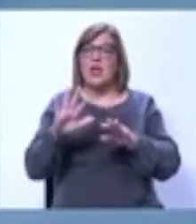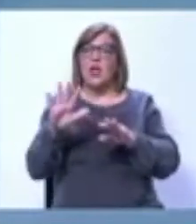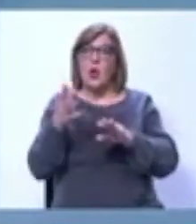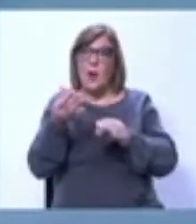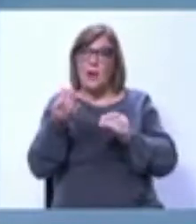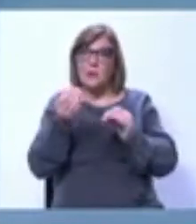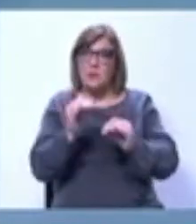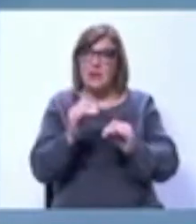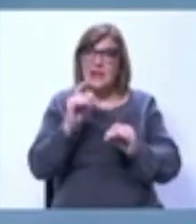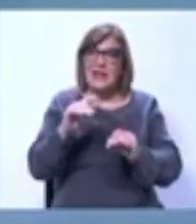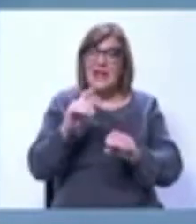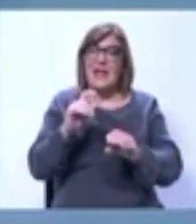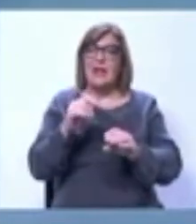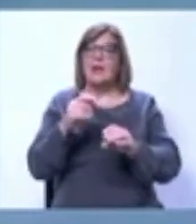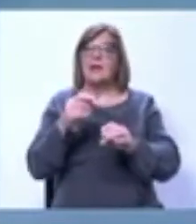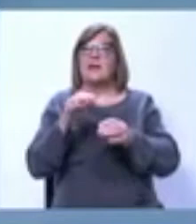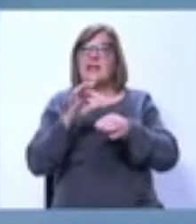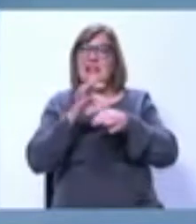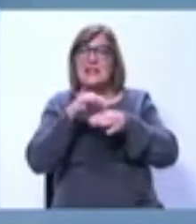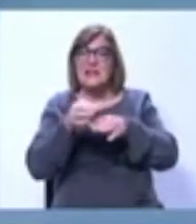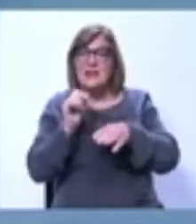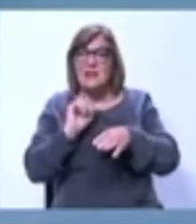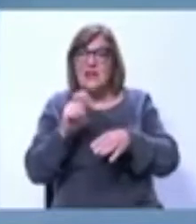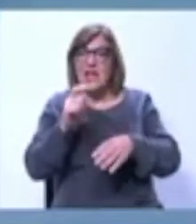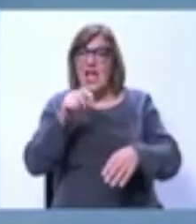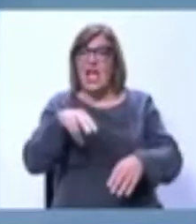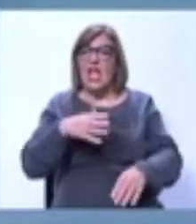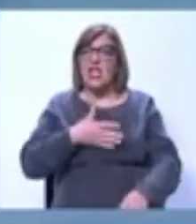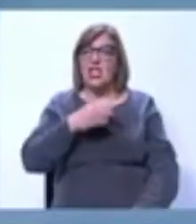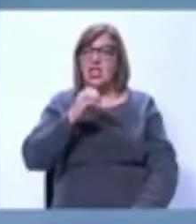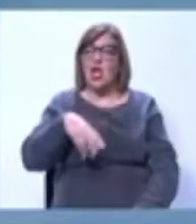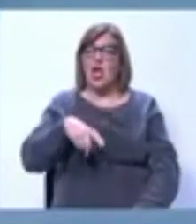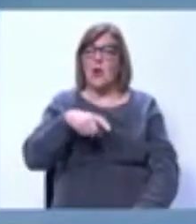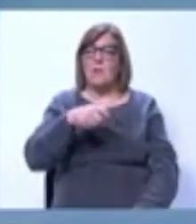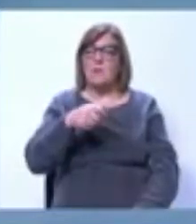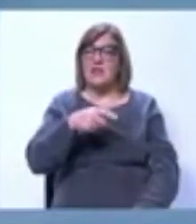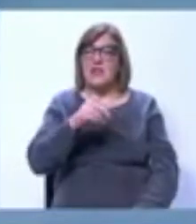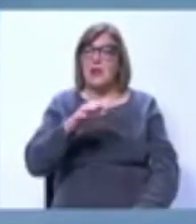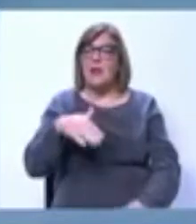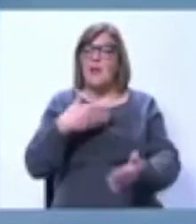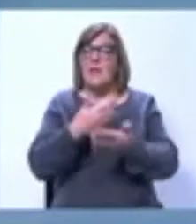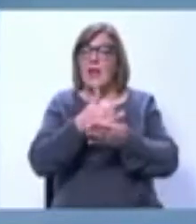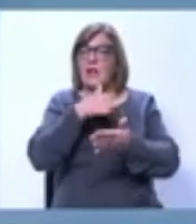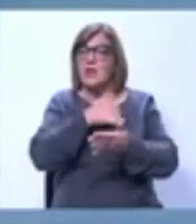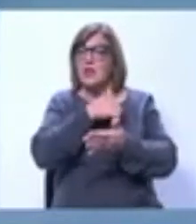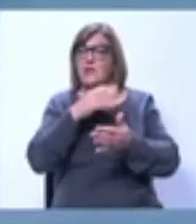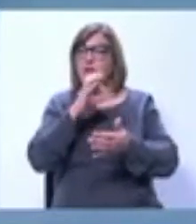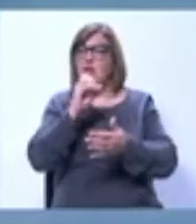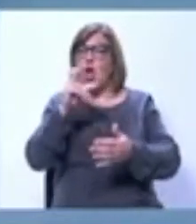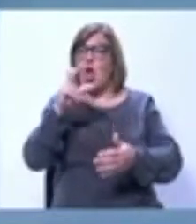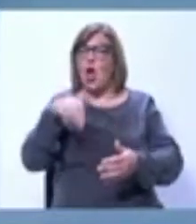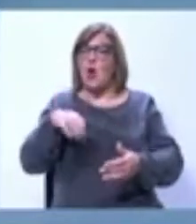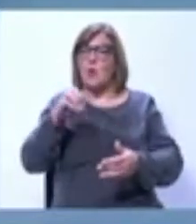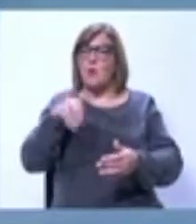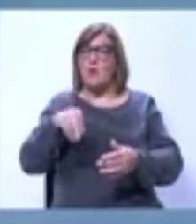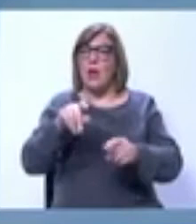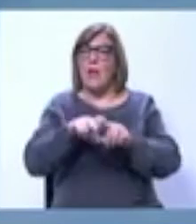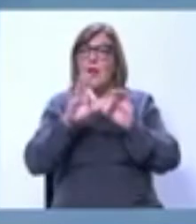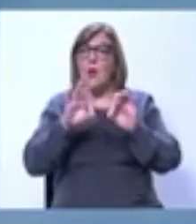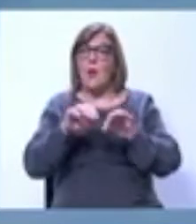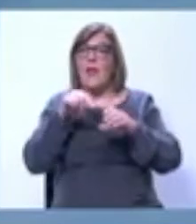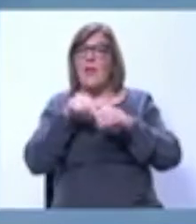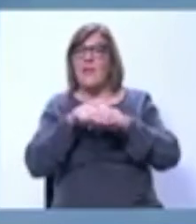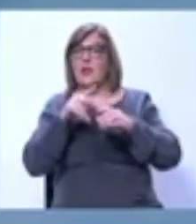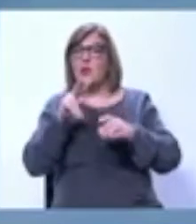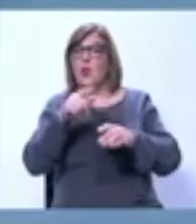tô vendo ao material de tecido endometrial vai sofrer a mesma estimulação hormonal que sofre aquela camada